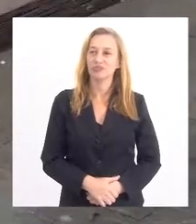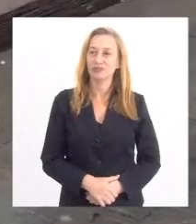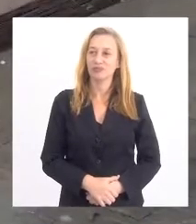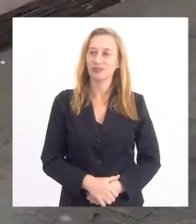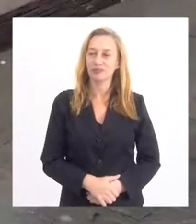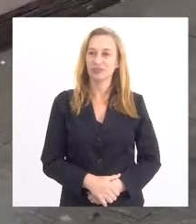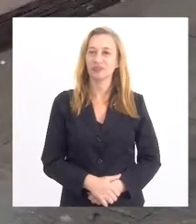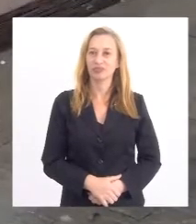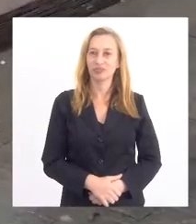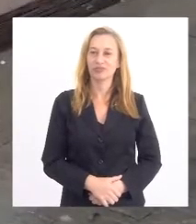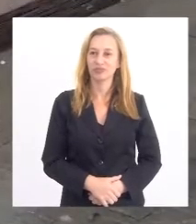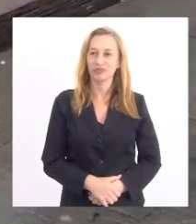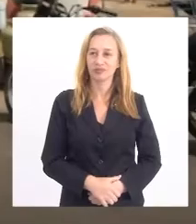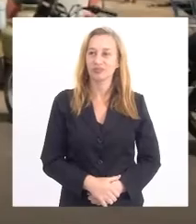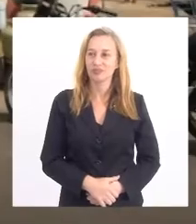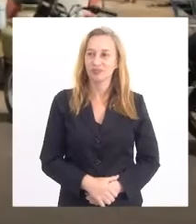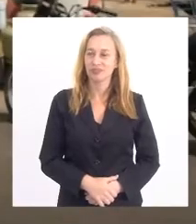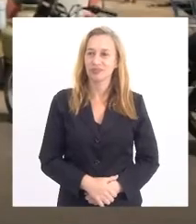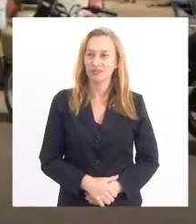Esse